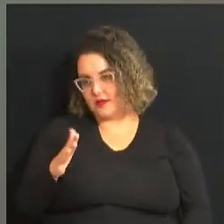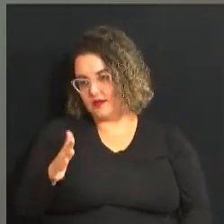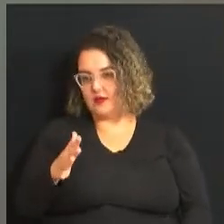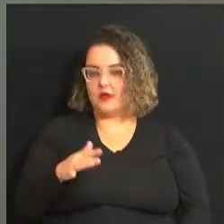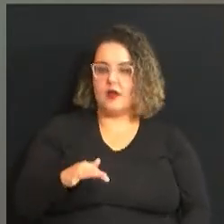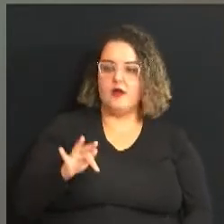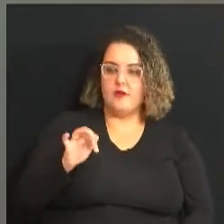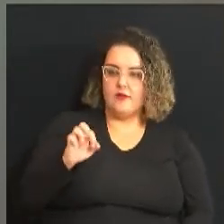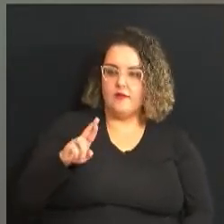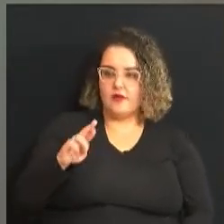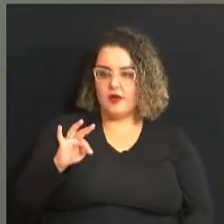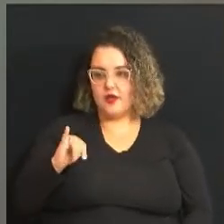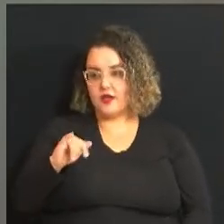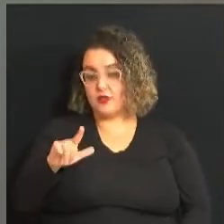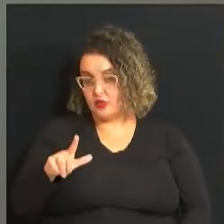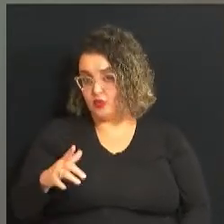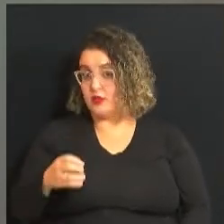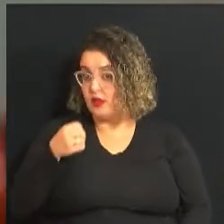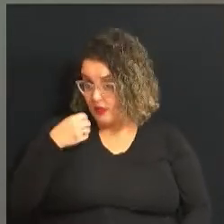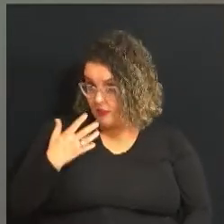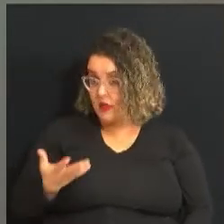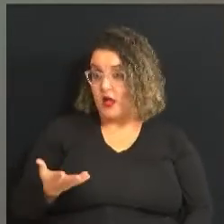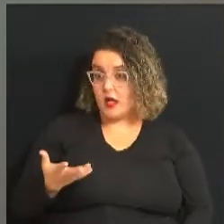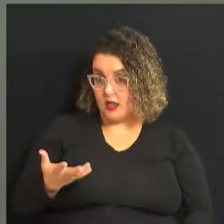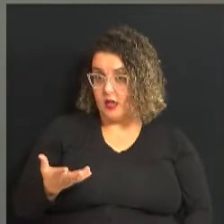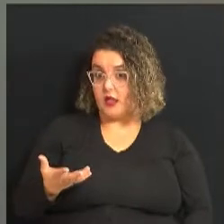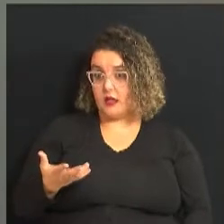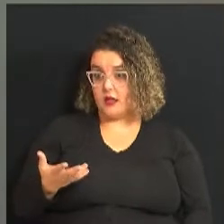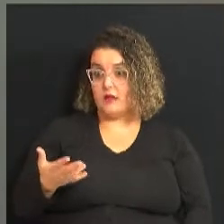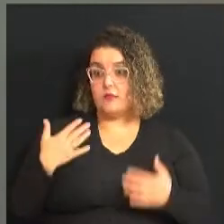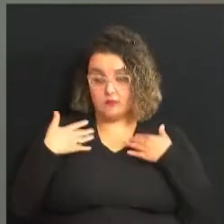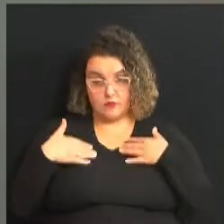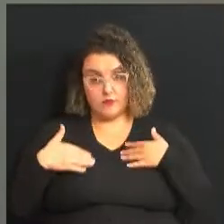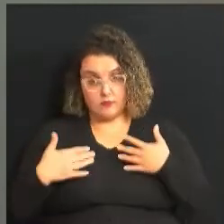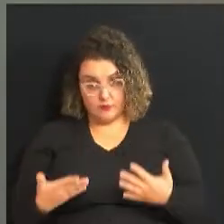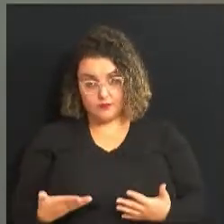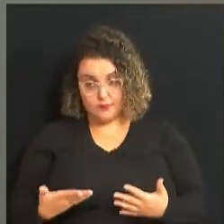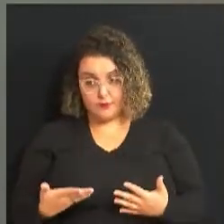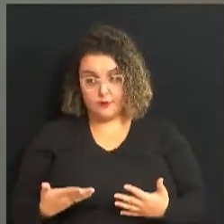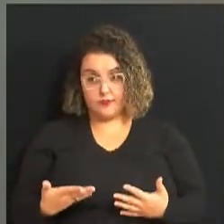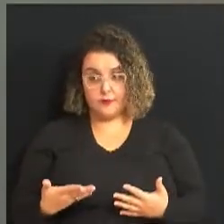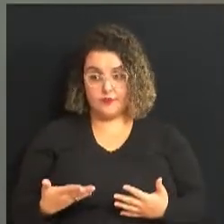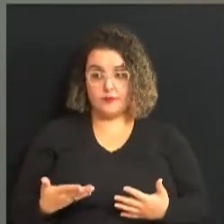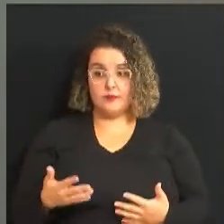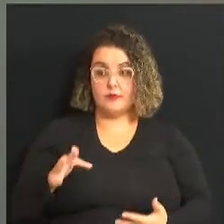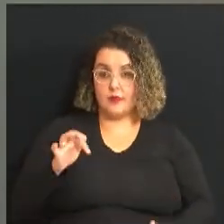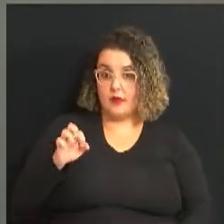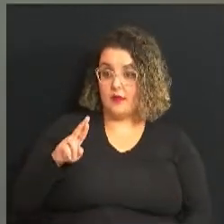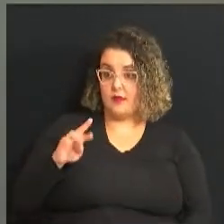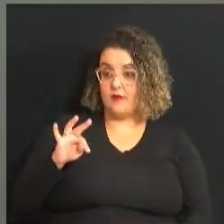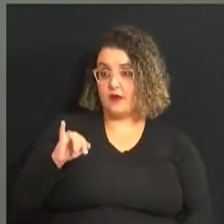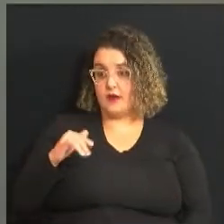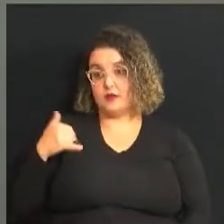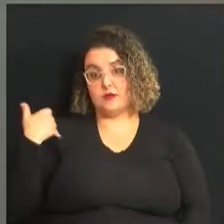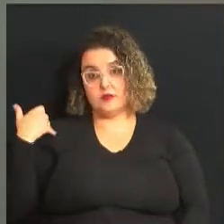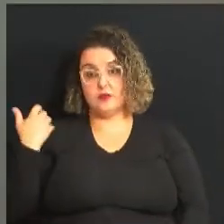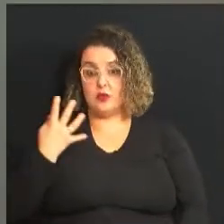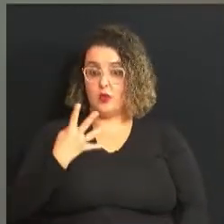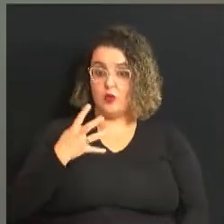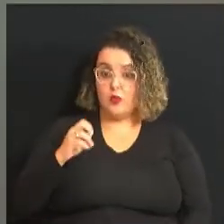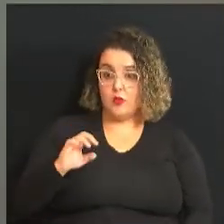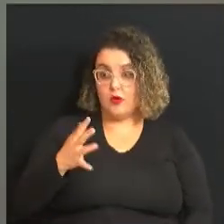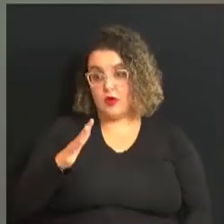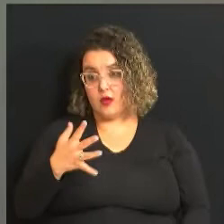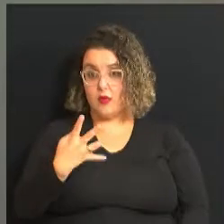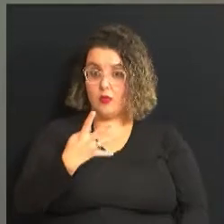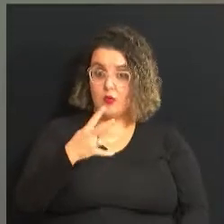gente pode considerar que o homem está bem fisicamente, e a parte fértil do homem até uns 40 anos de idade, em alguns casos até